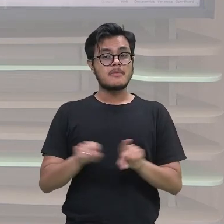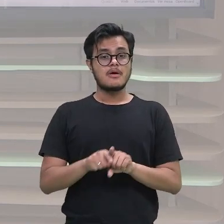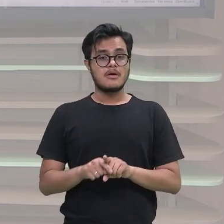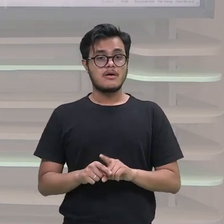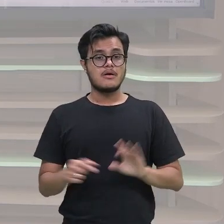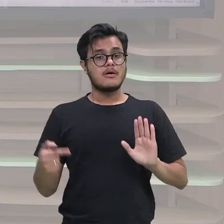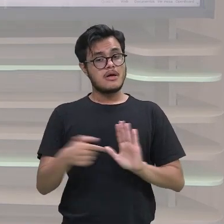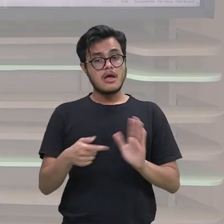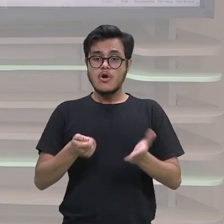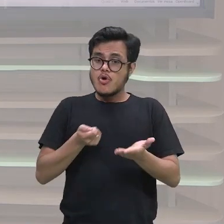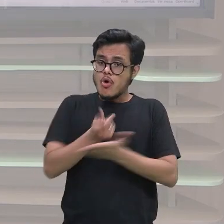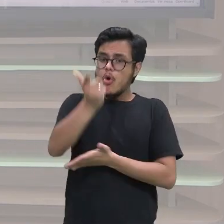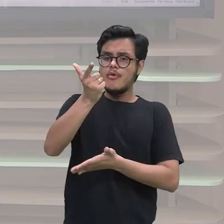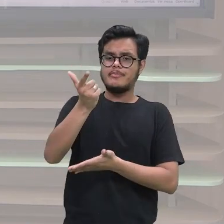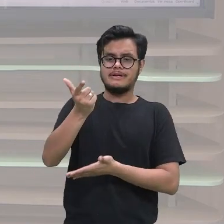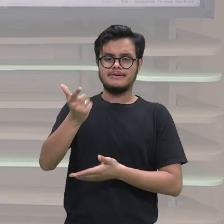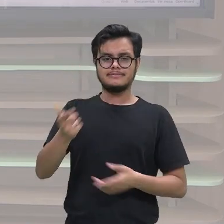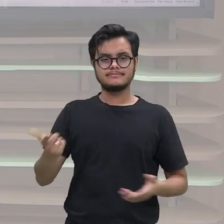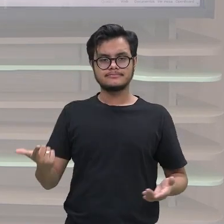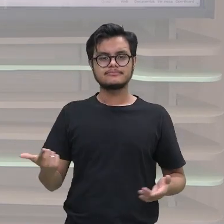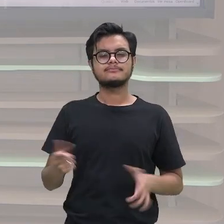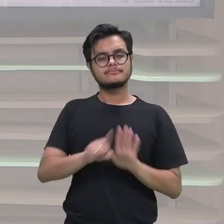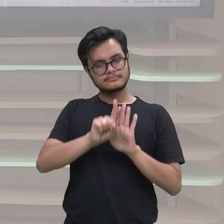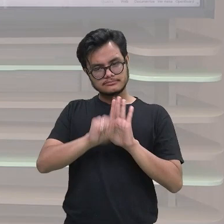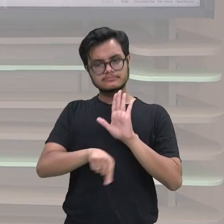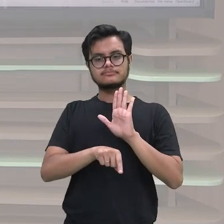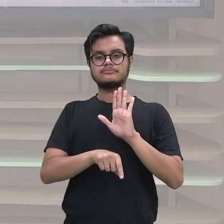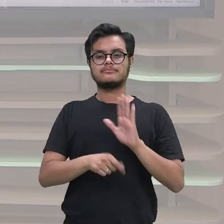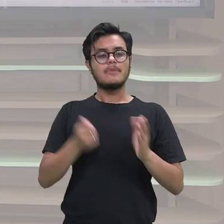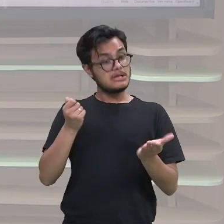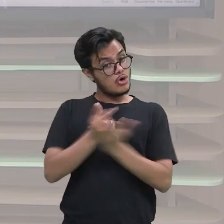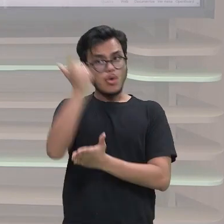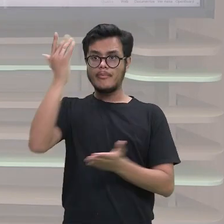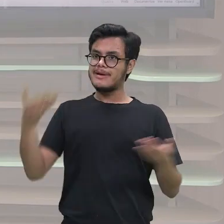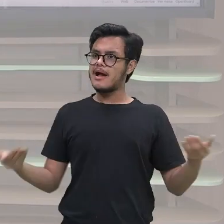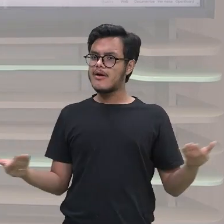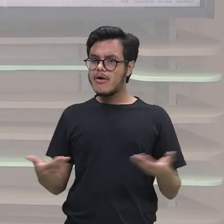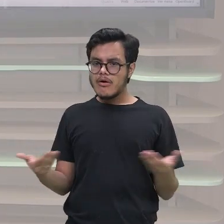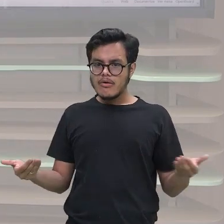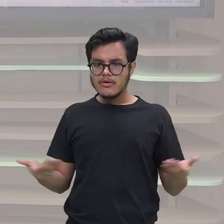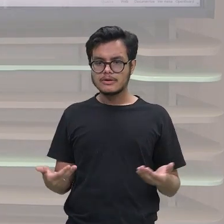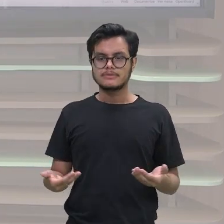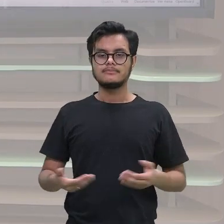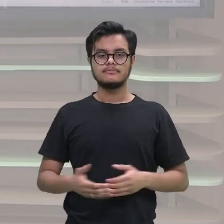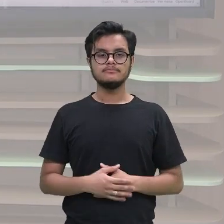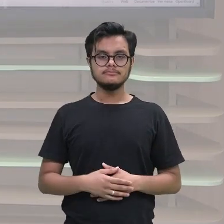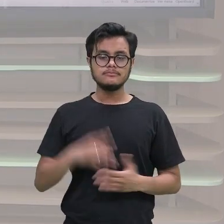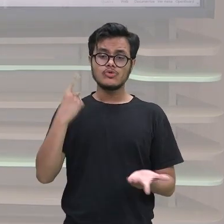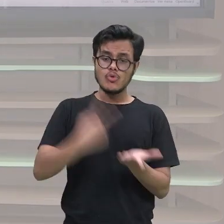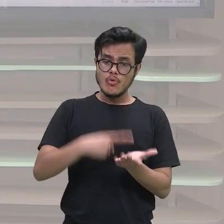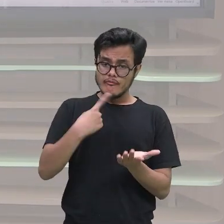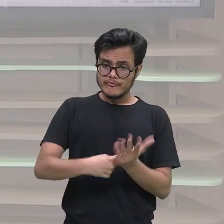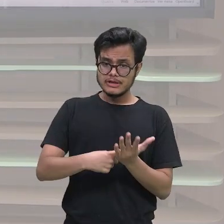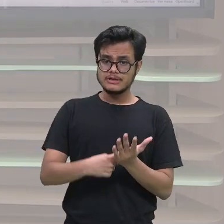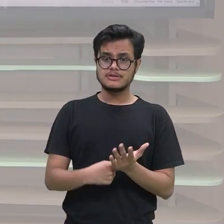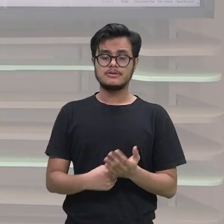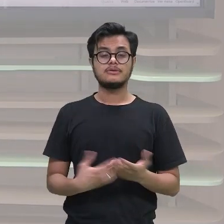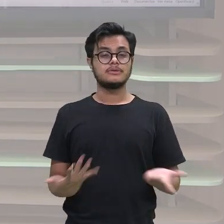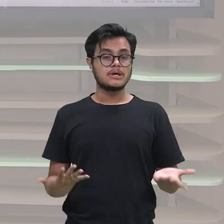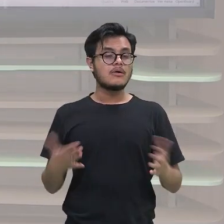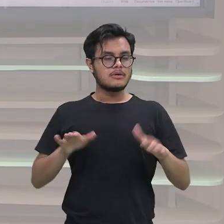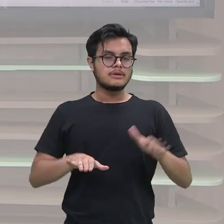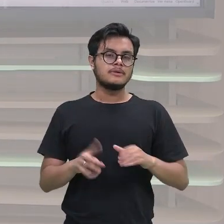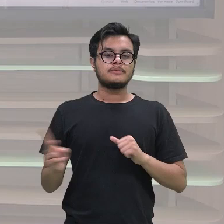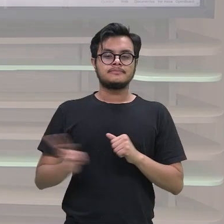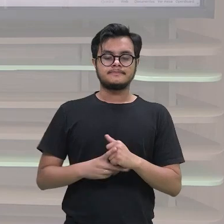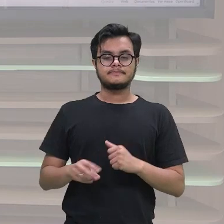Promoção, compre. Sempre ele está no verbo imperativo, mandando uma ordem, um convite. Então, o verbo